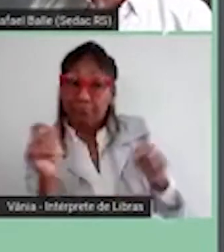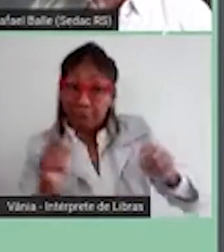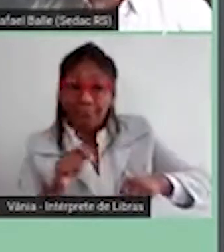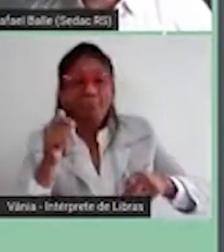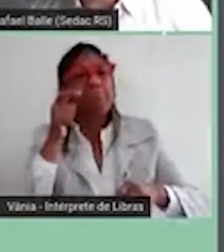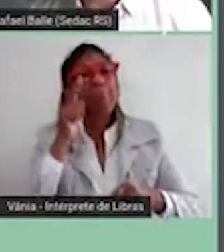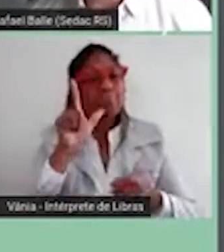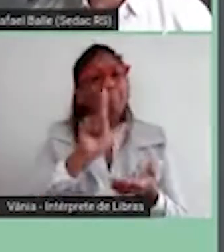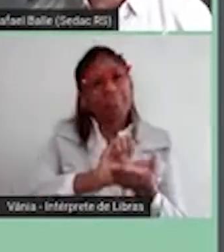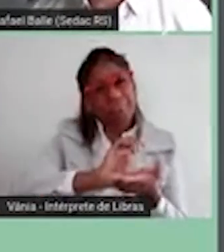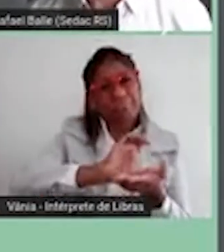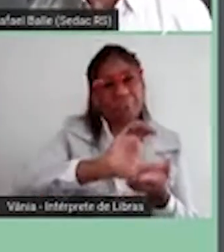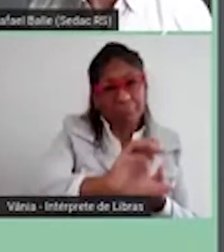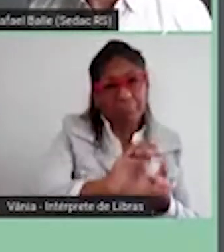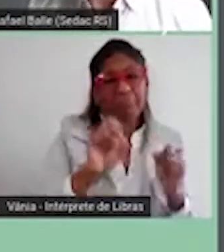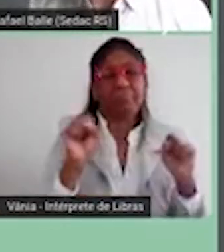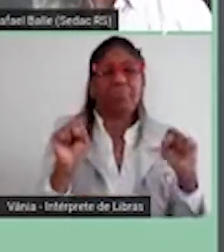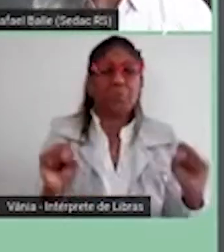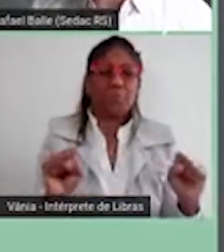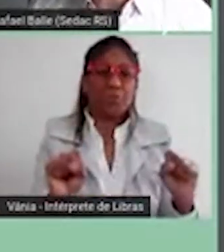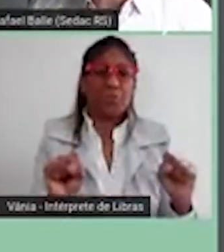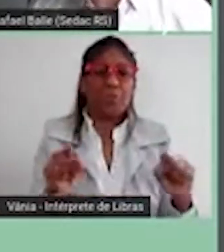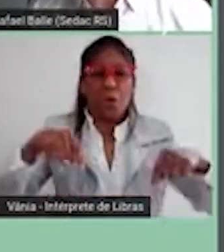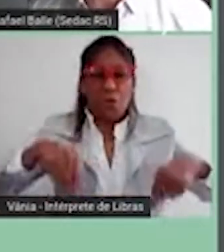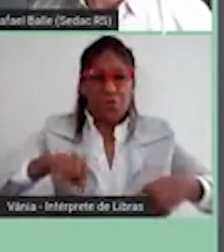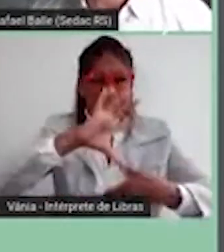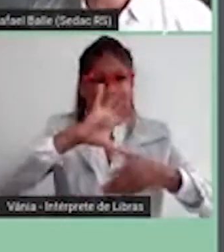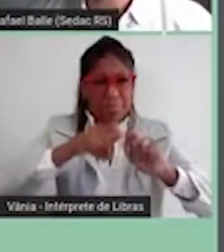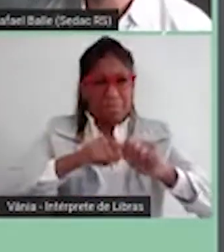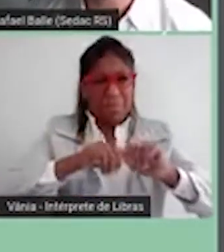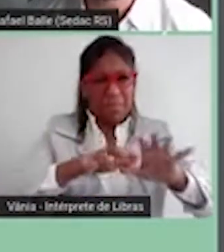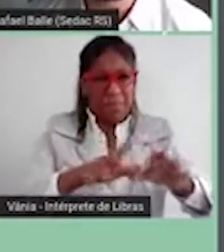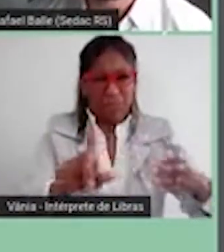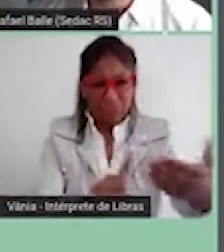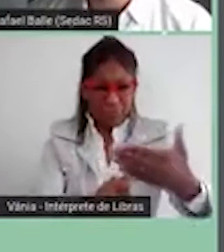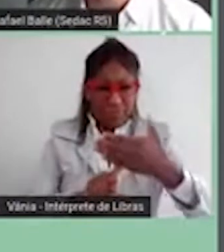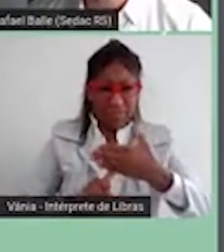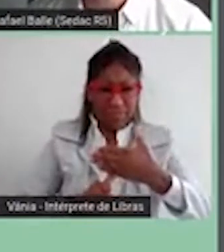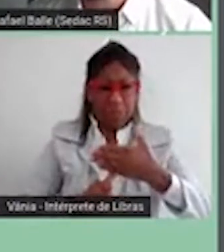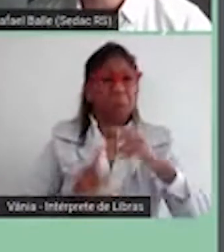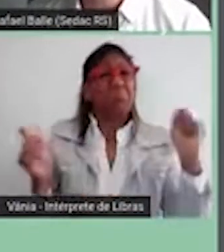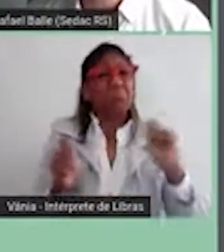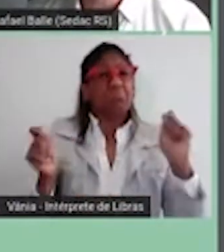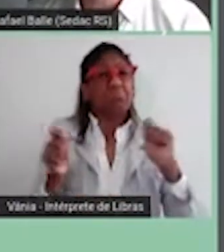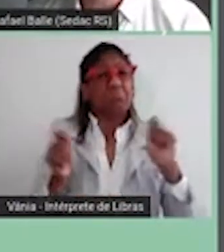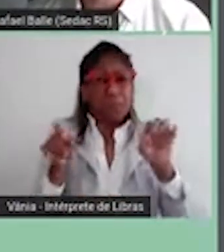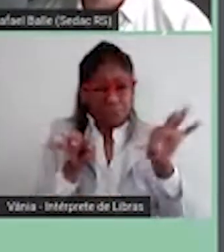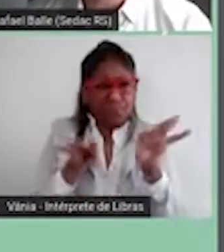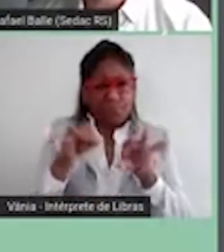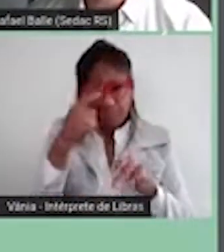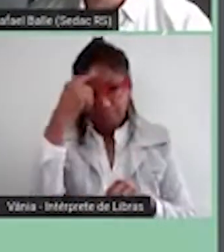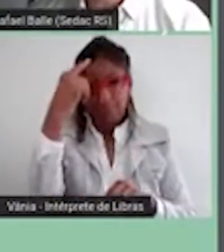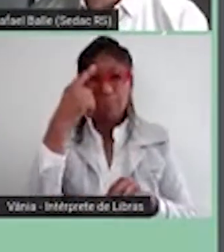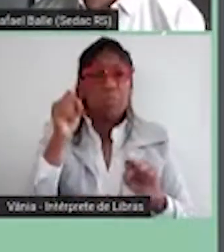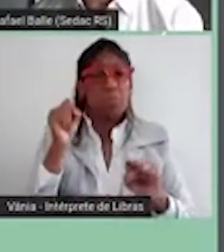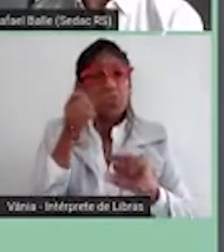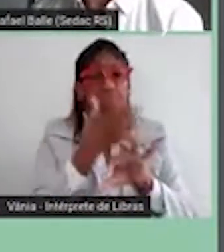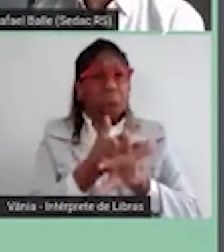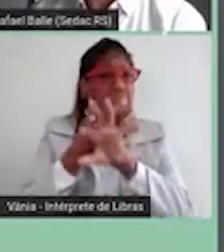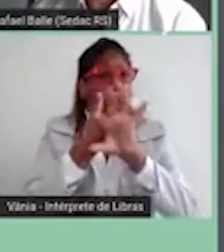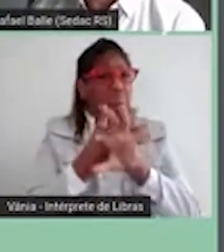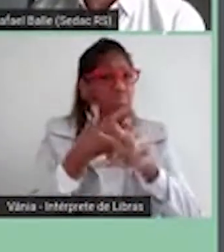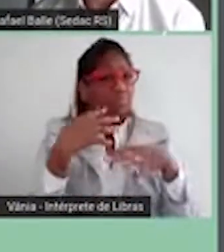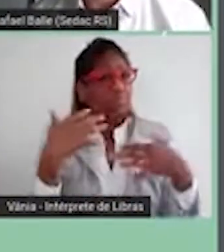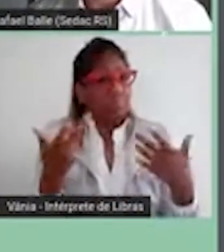de distanciamento, mesmo sem depender necessariamente de meios digitais, a gente consegue estar realizando